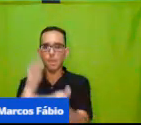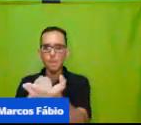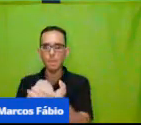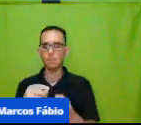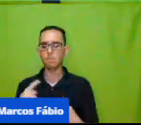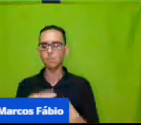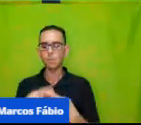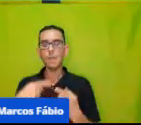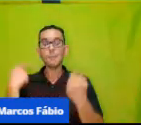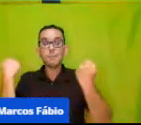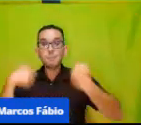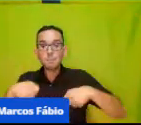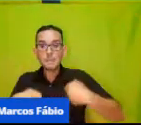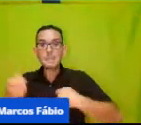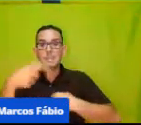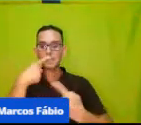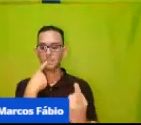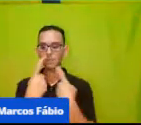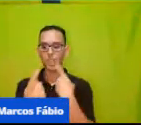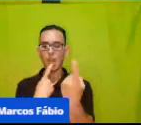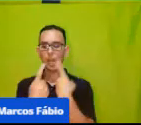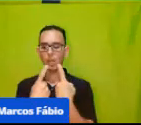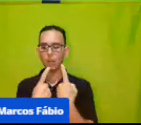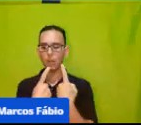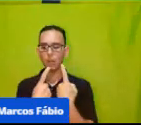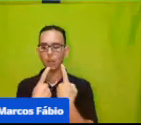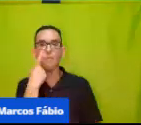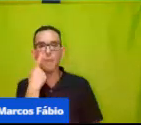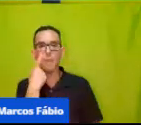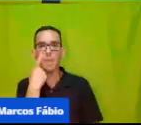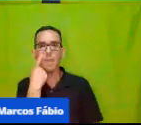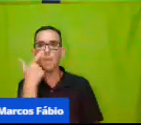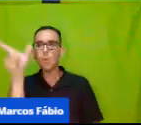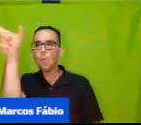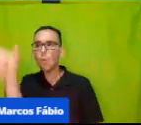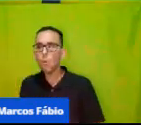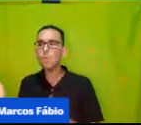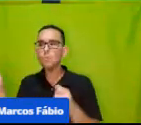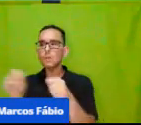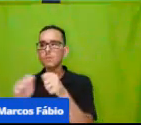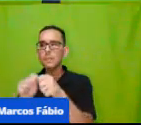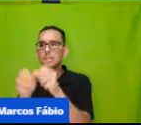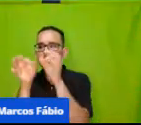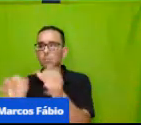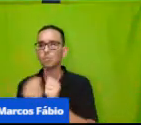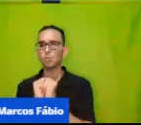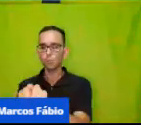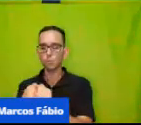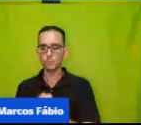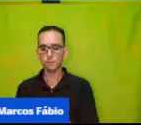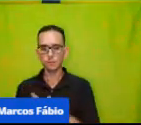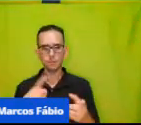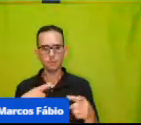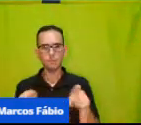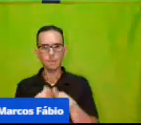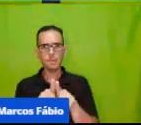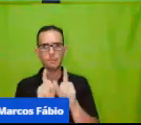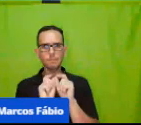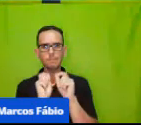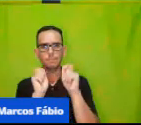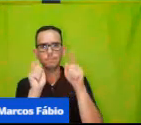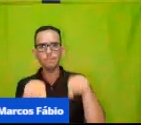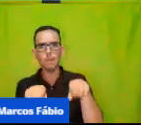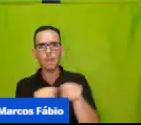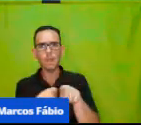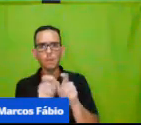gente precisa desse diálogo, a gente precisa de ouvir o outro para que a gente possa construir junto. Mesmo que esse construir junto, minimamente, seja da forma